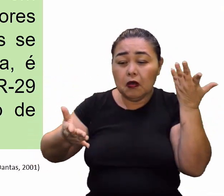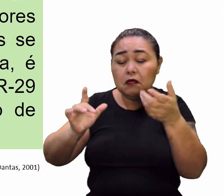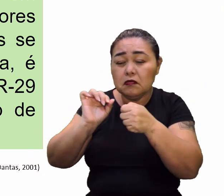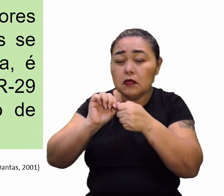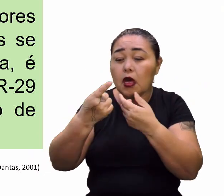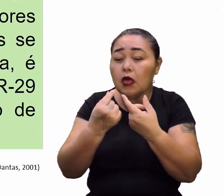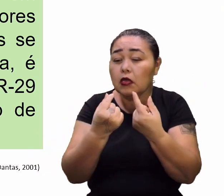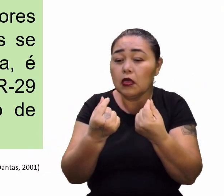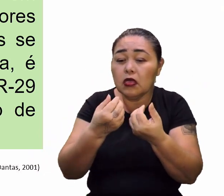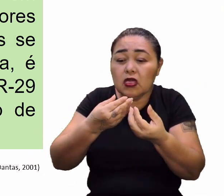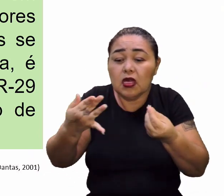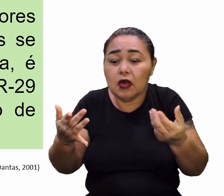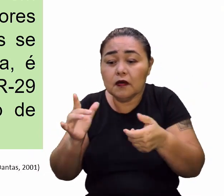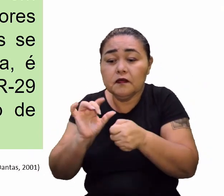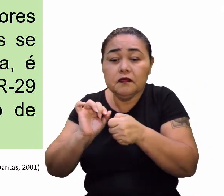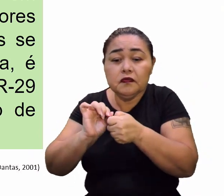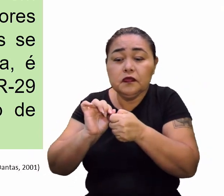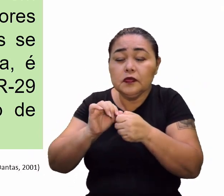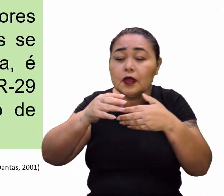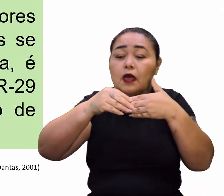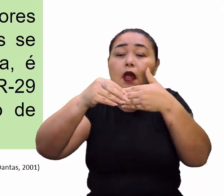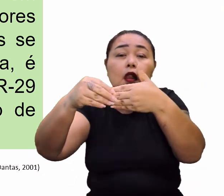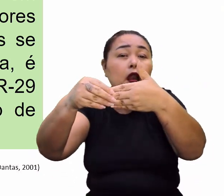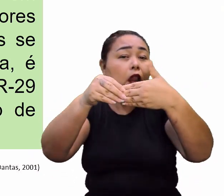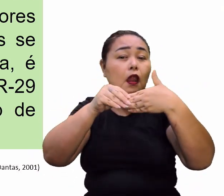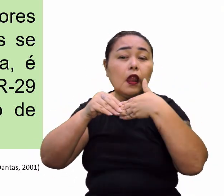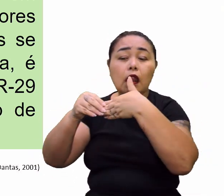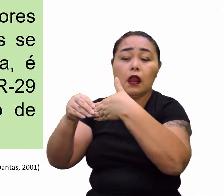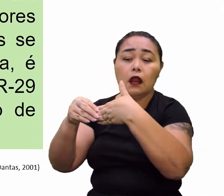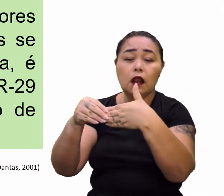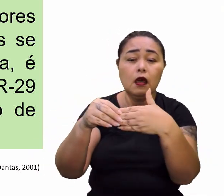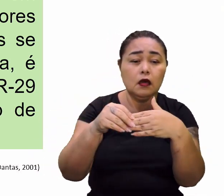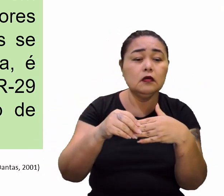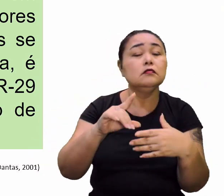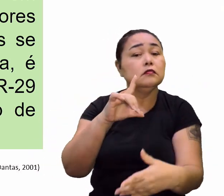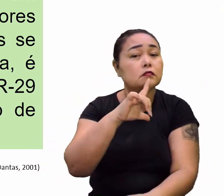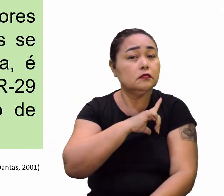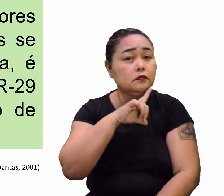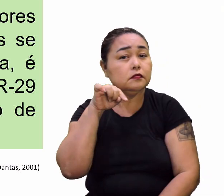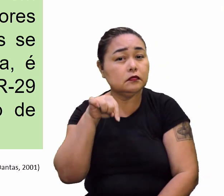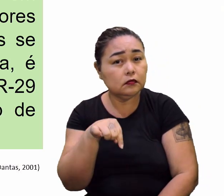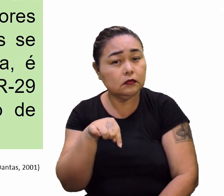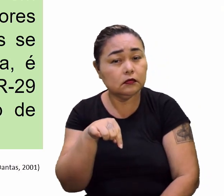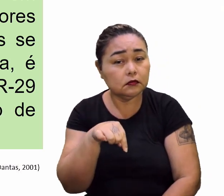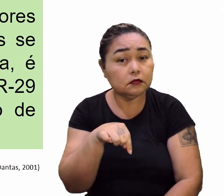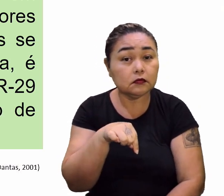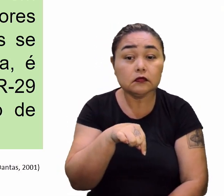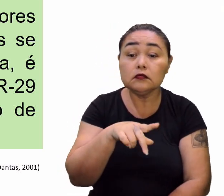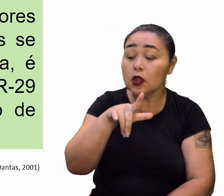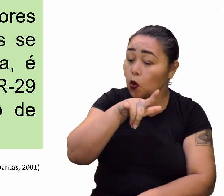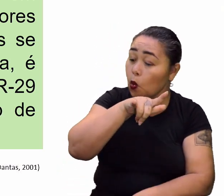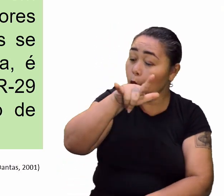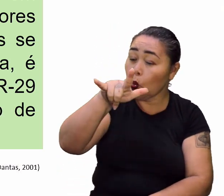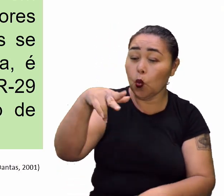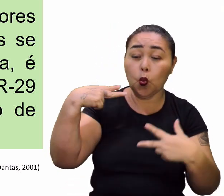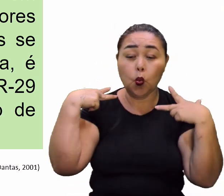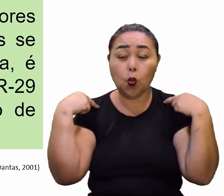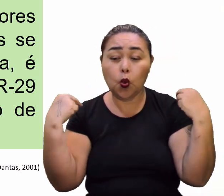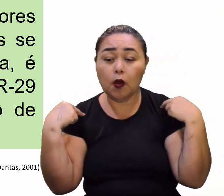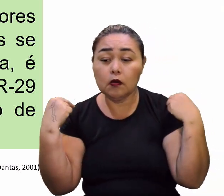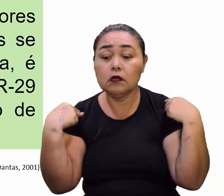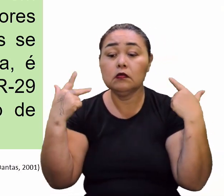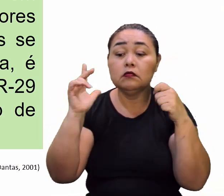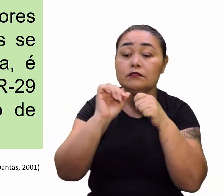era de dinheiro, a logística grandiosa que tinha que ter um avião, um piloto, para levar